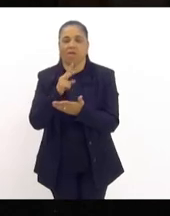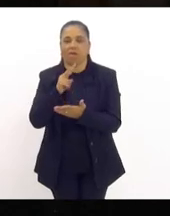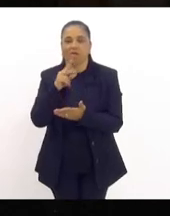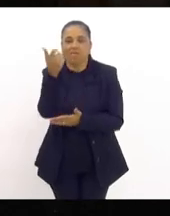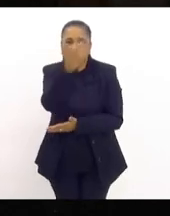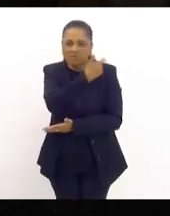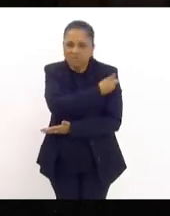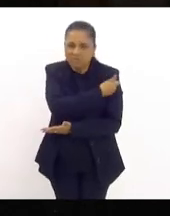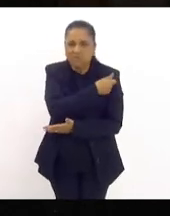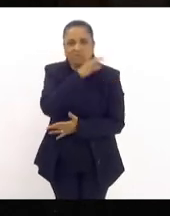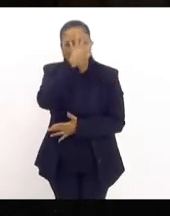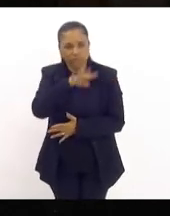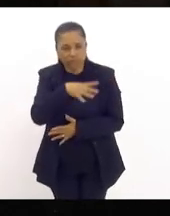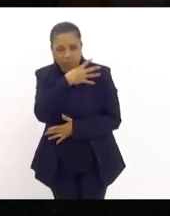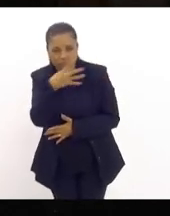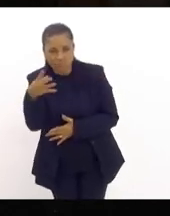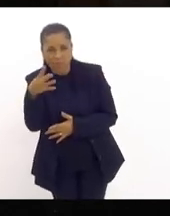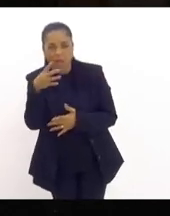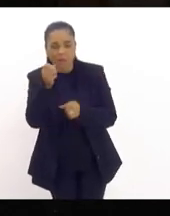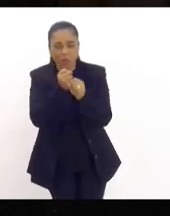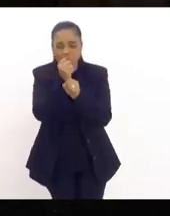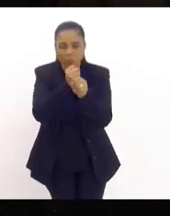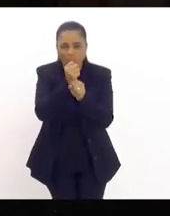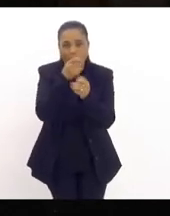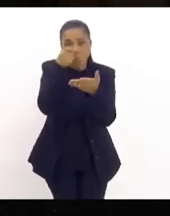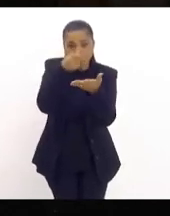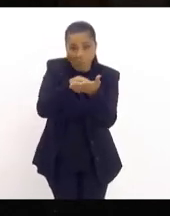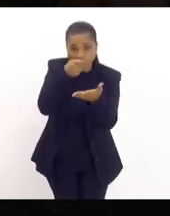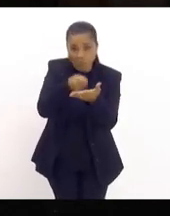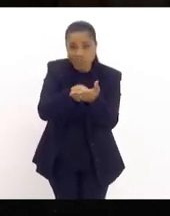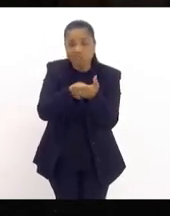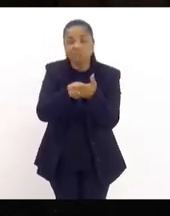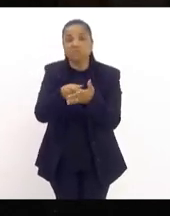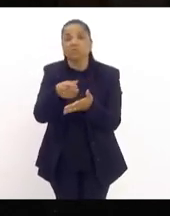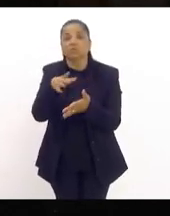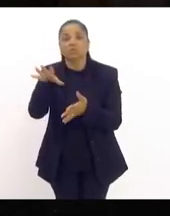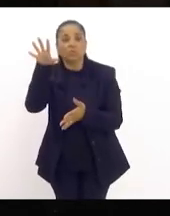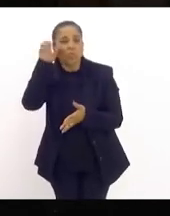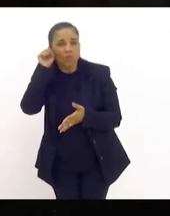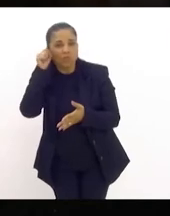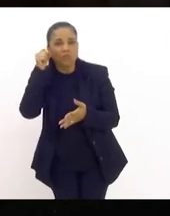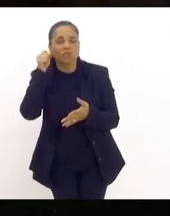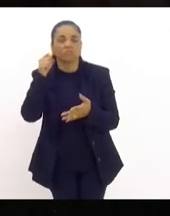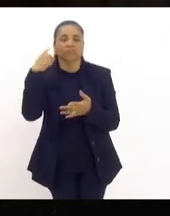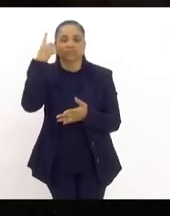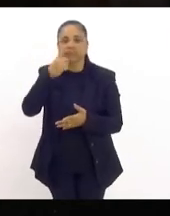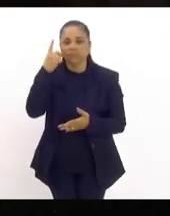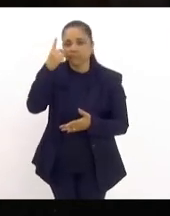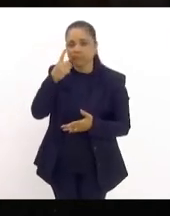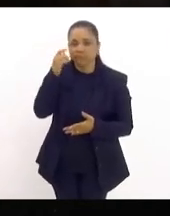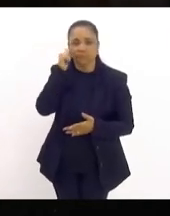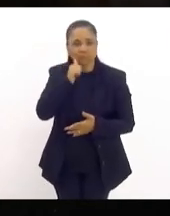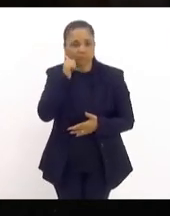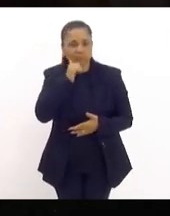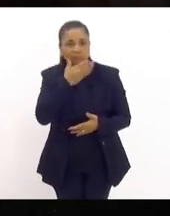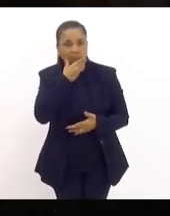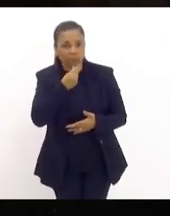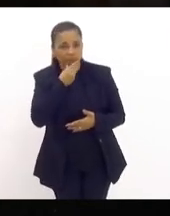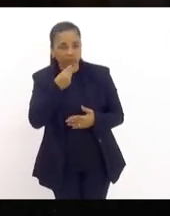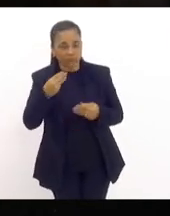e também ouvindo, fazendo a escuta dos deputados e deputadas. Teve a oportunidade de estar com a ministra